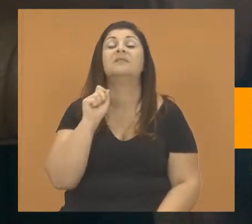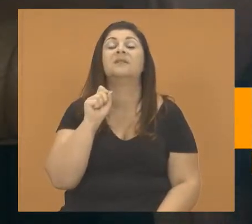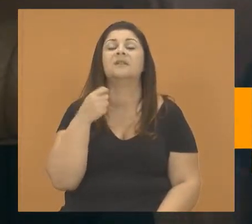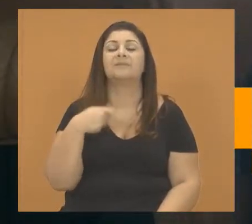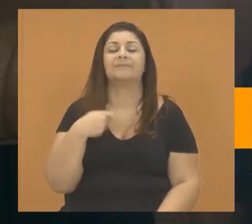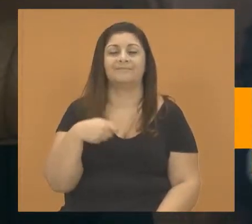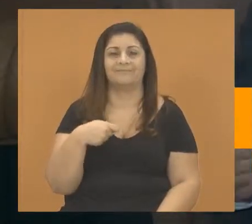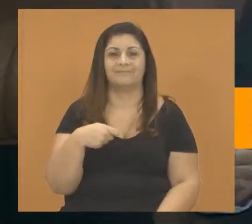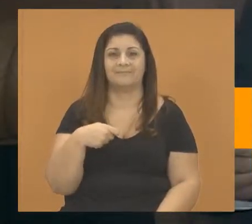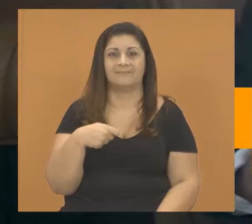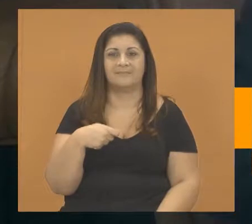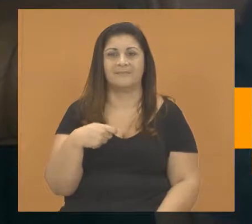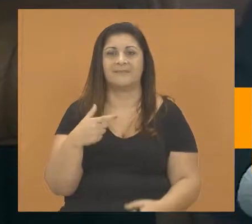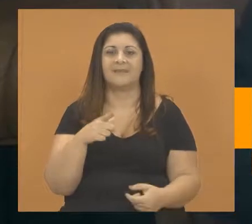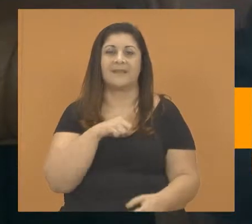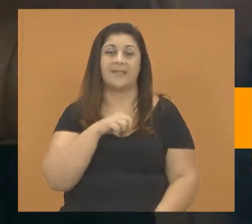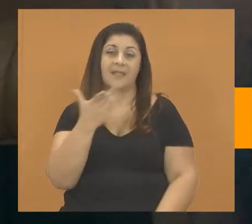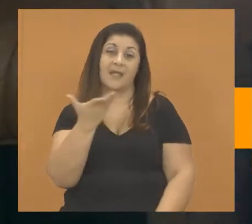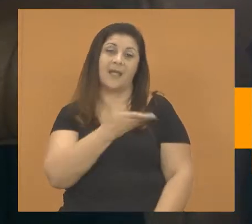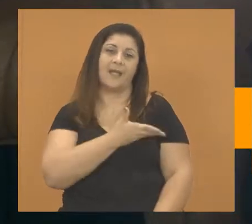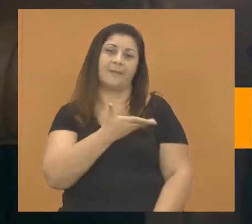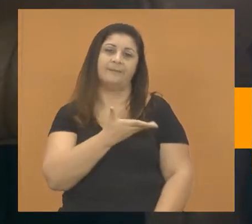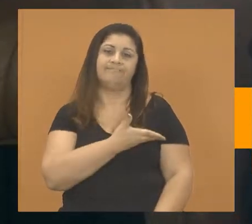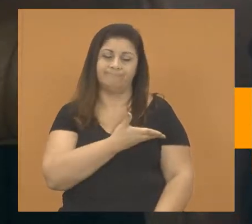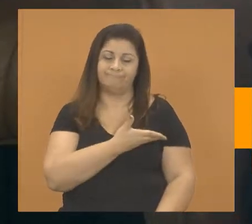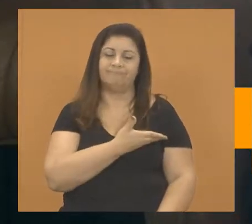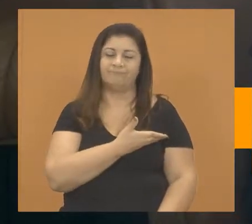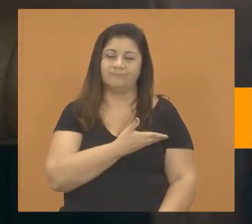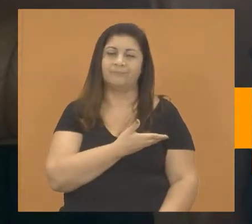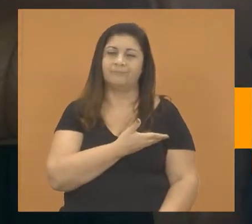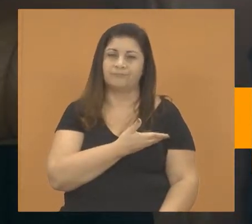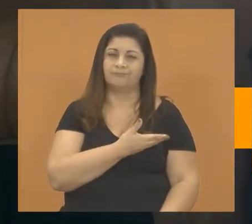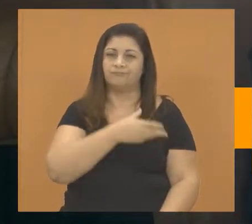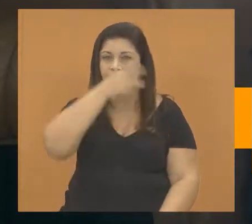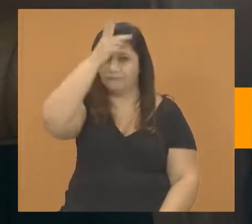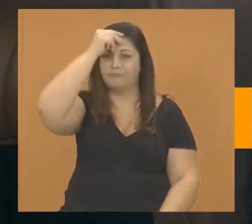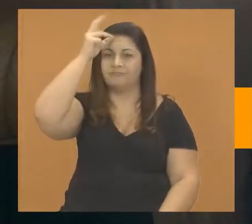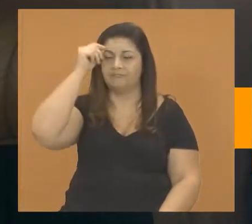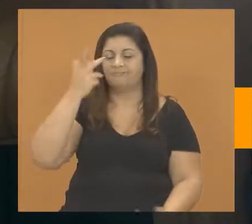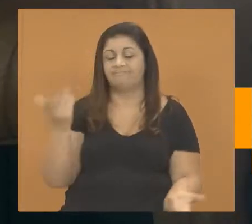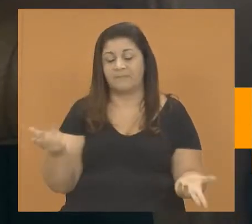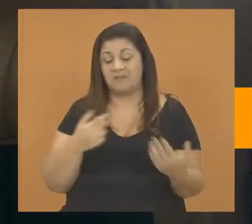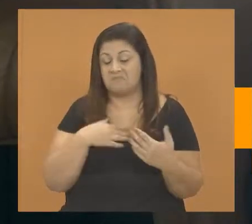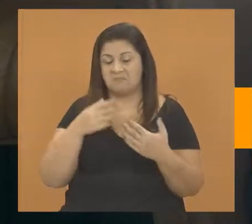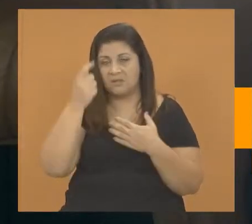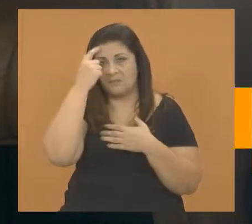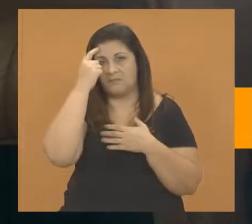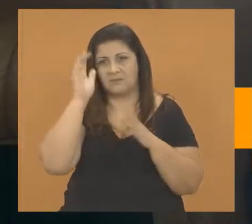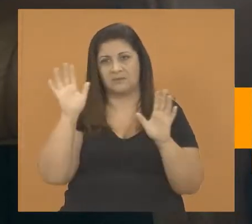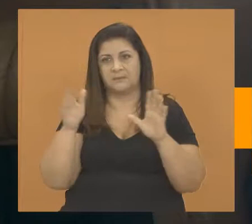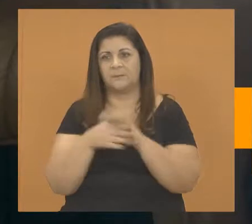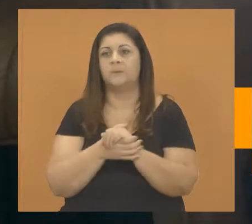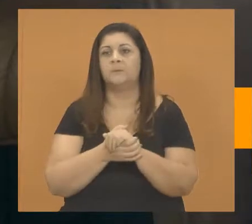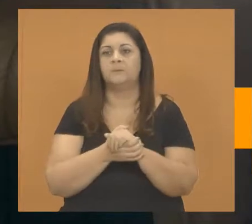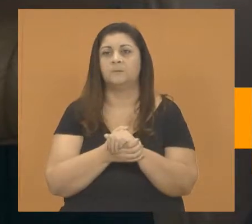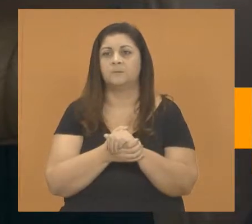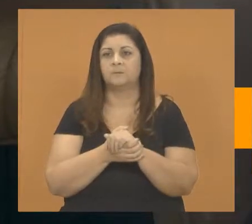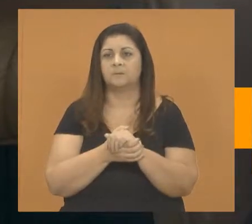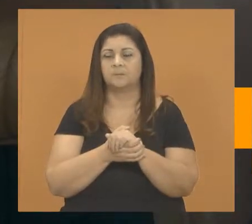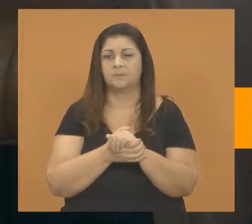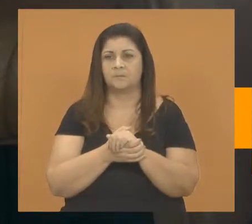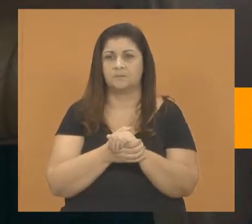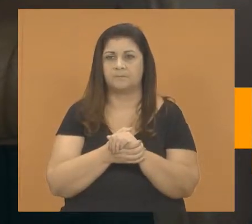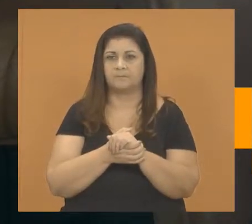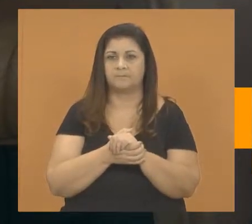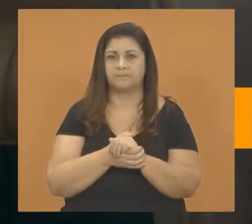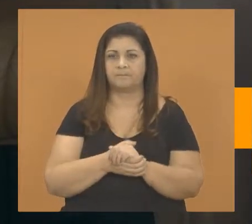seja mas a minha afinidade com o projeto de governo então eu penso isso vereadora nas suas palavras terminar uma parte